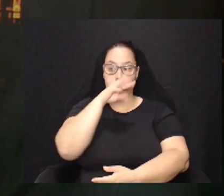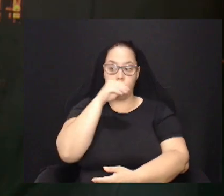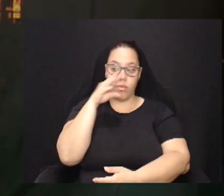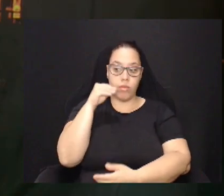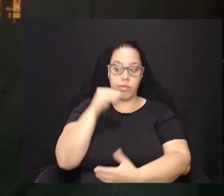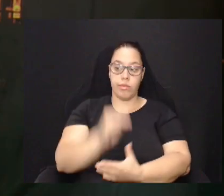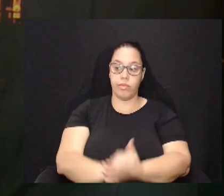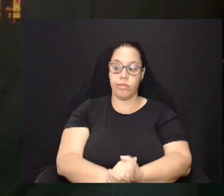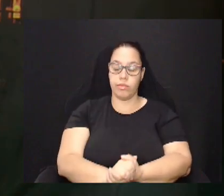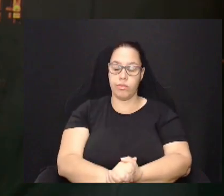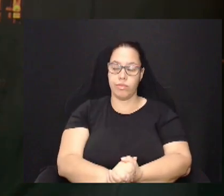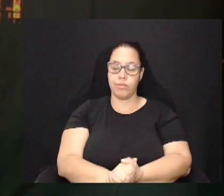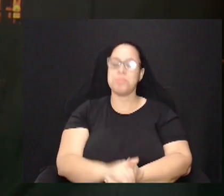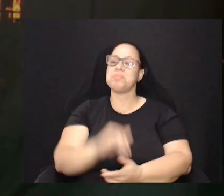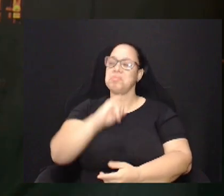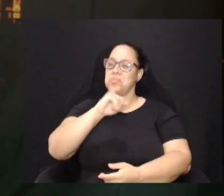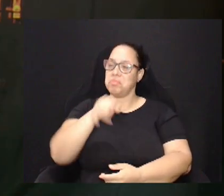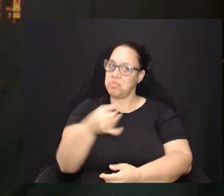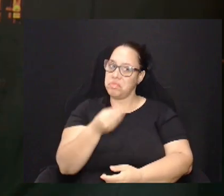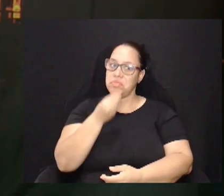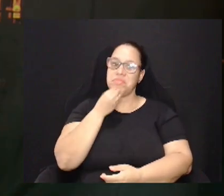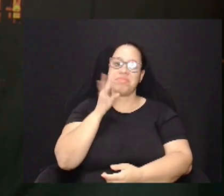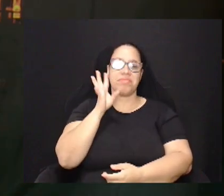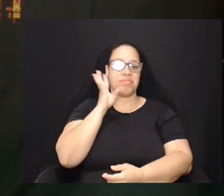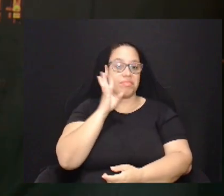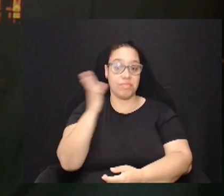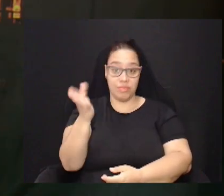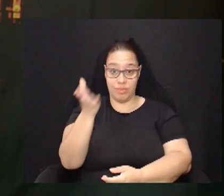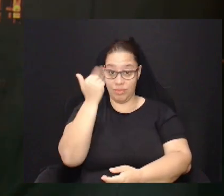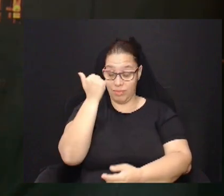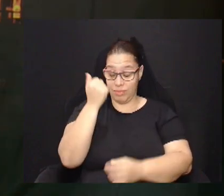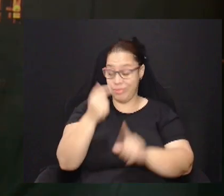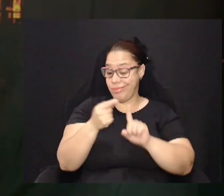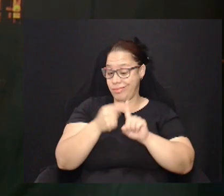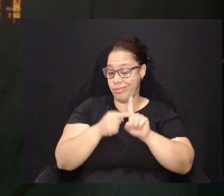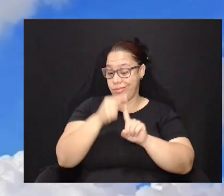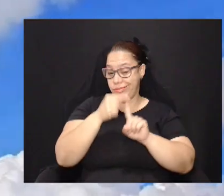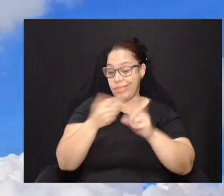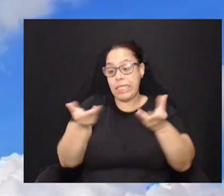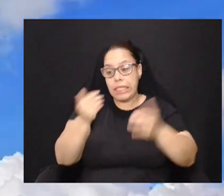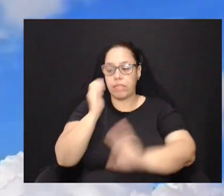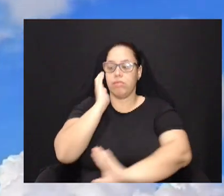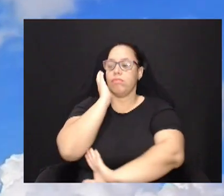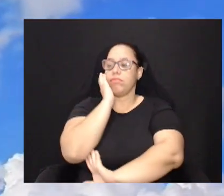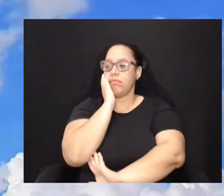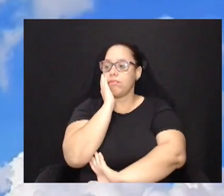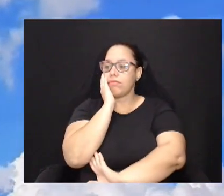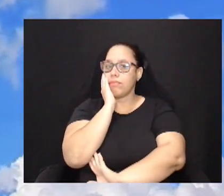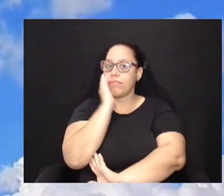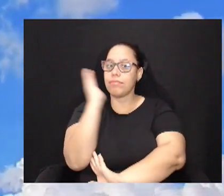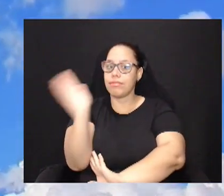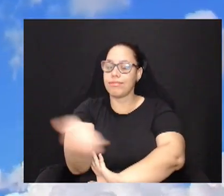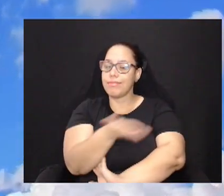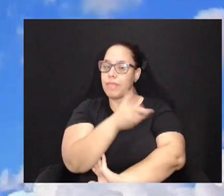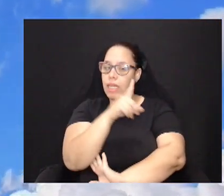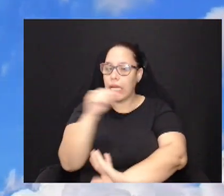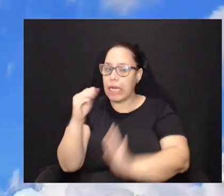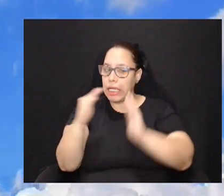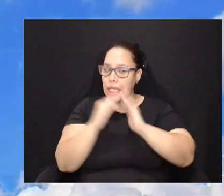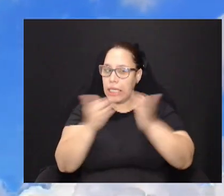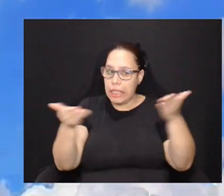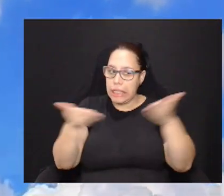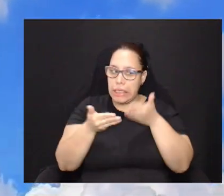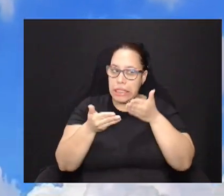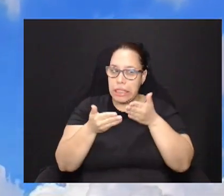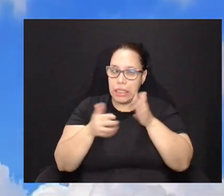que oportunidade legal. Bora para a previsão do tempo agora? Vamos lá então. Tá saindo de casa agora? Então espera um pouquinho, depois